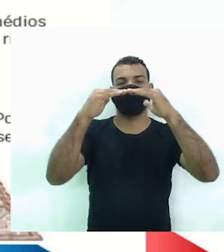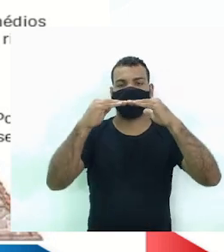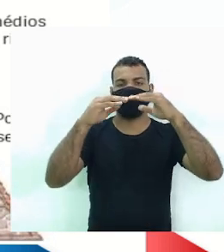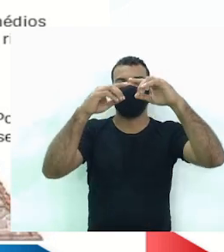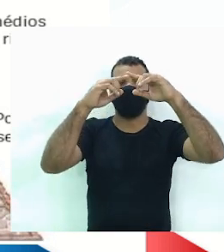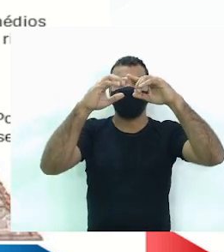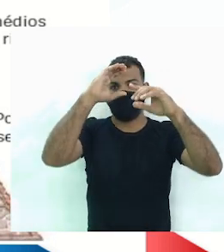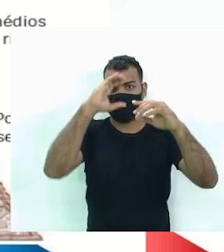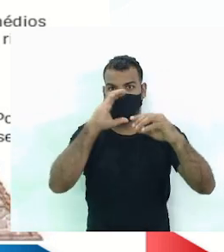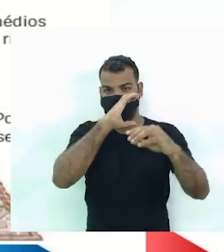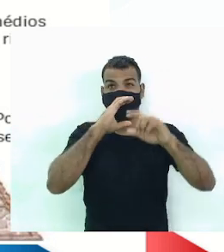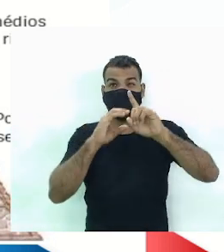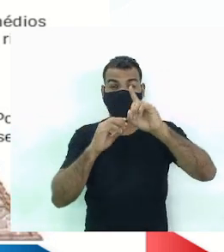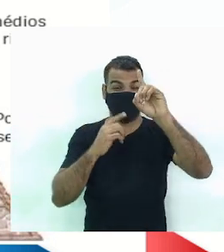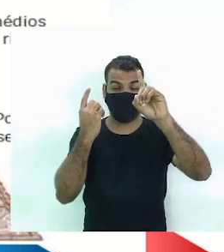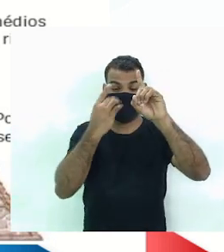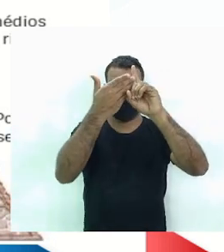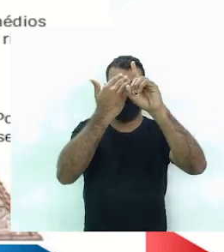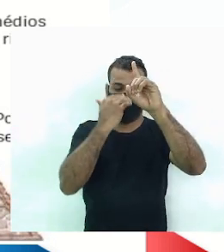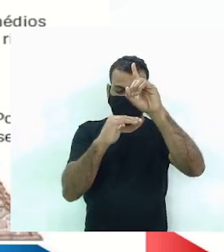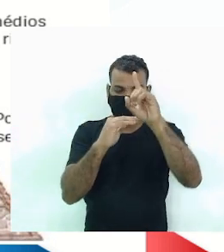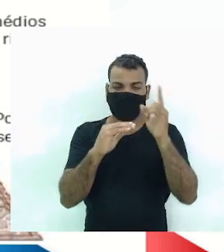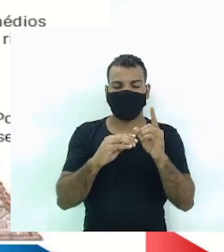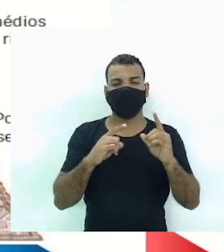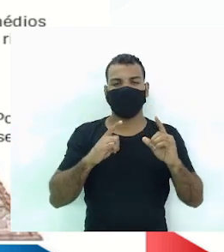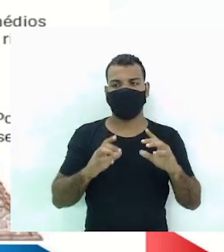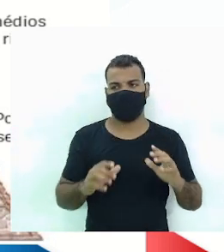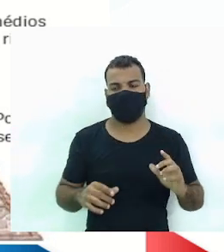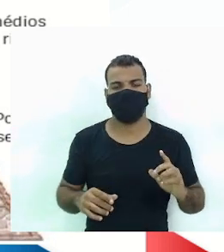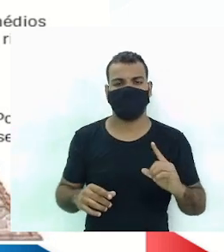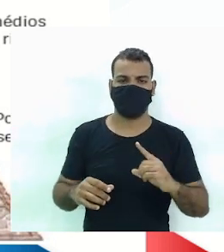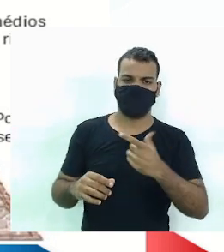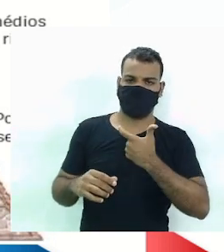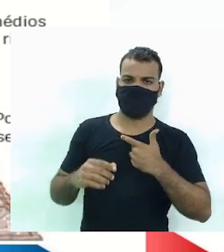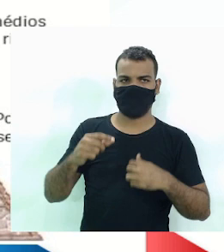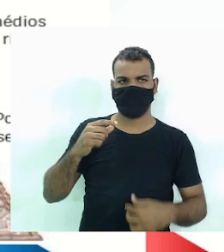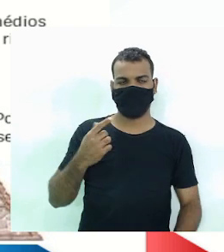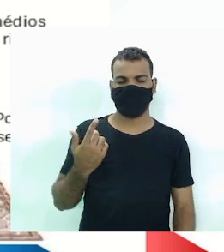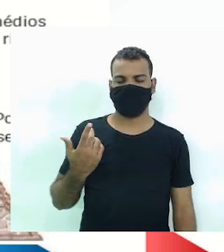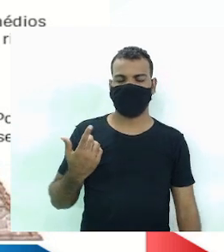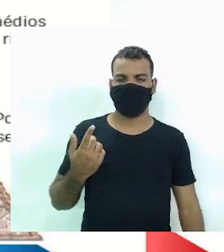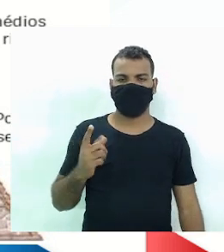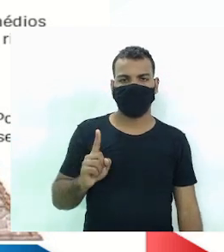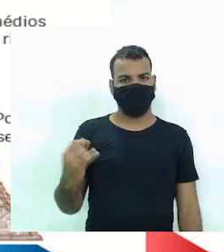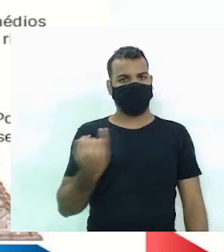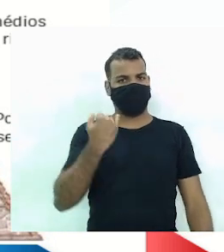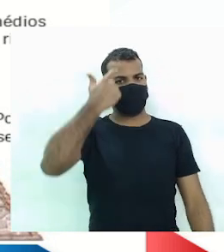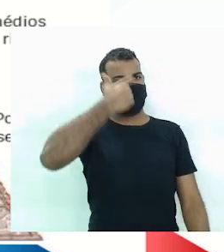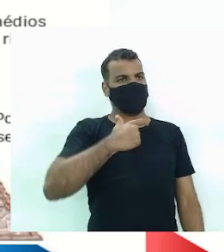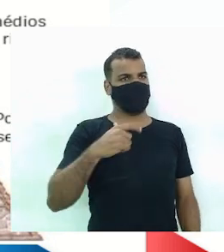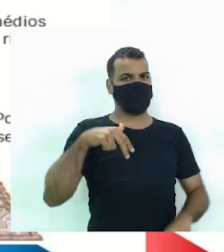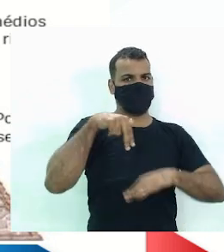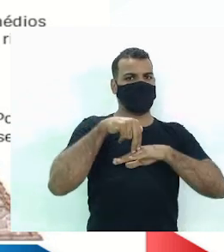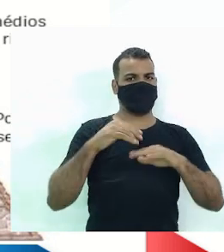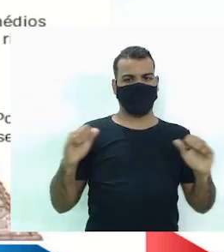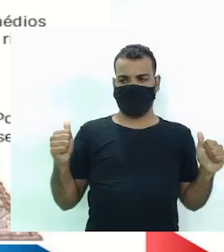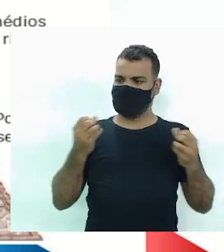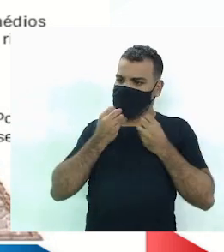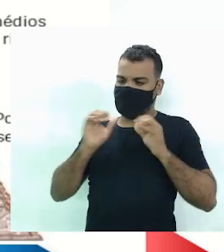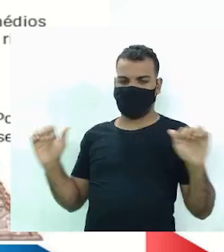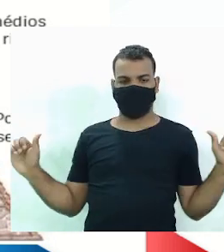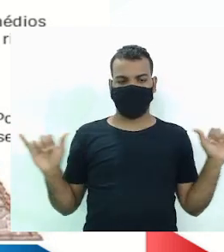tem intermediária, tem algum título nobre, mas não está no topo da pirâmide, mas vivia muito bem, obrigado,